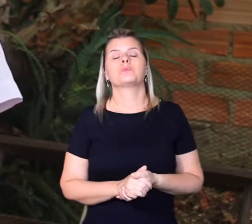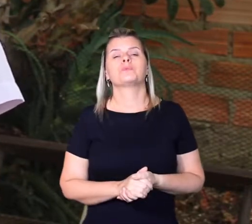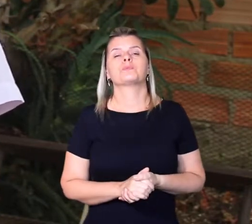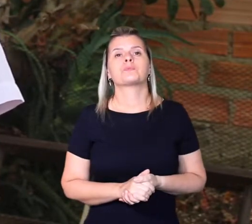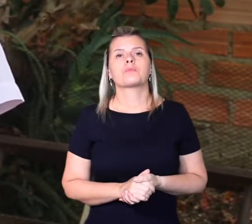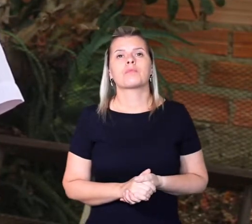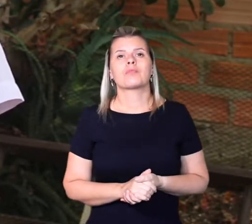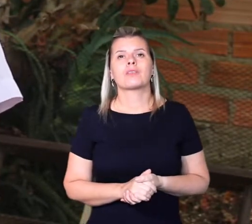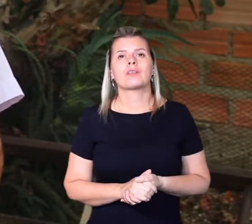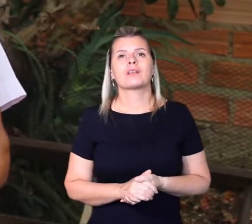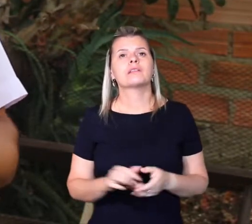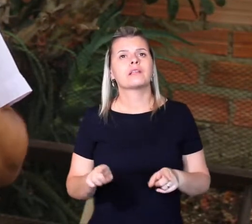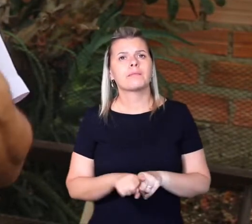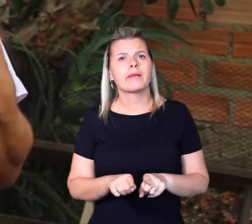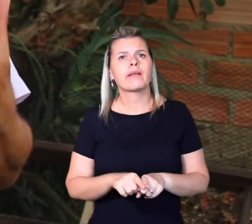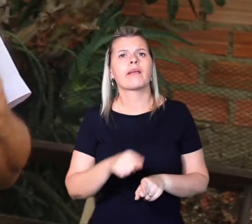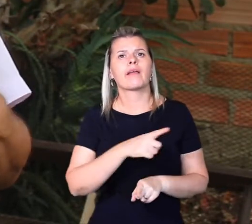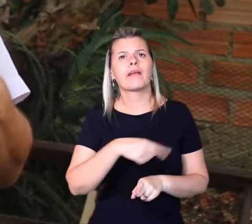muitos eles